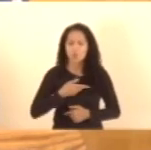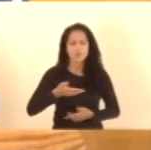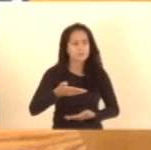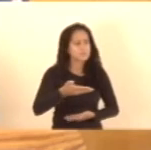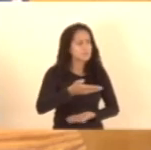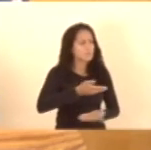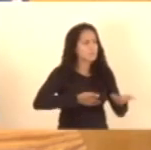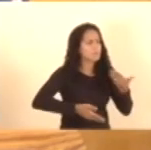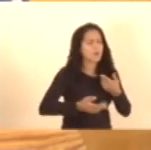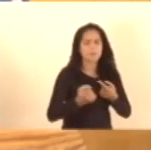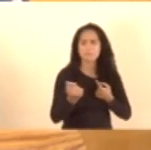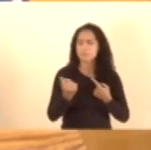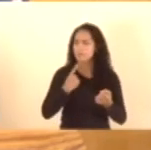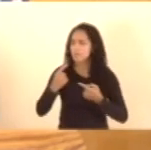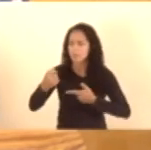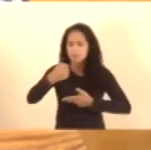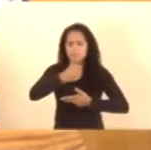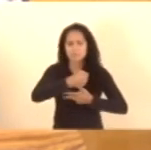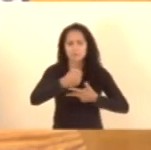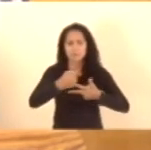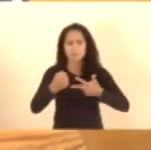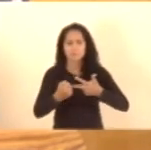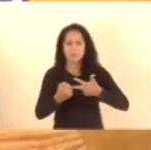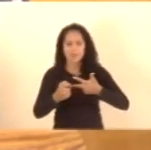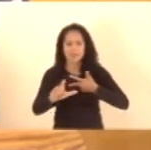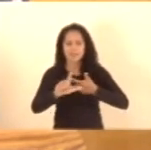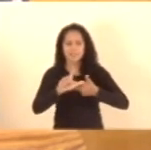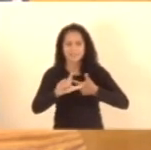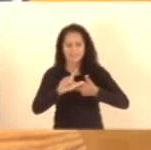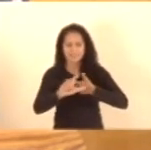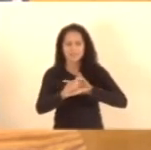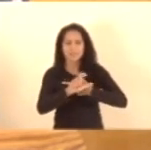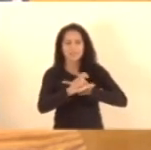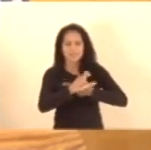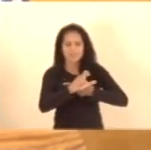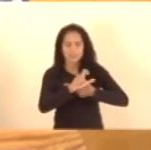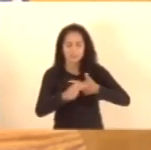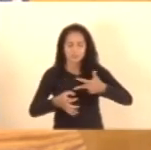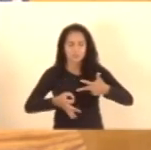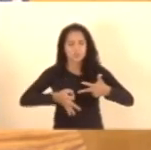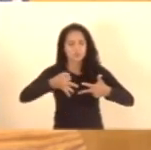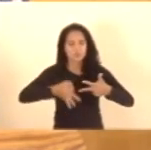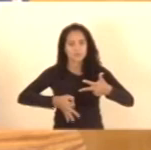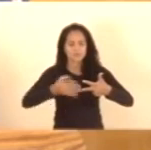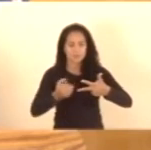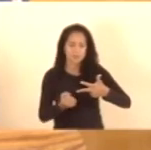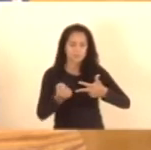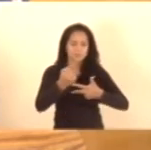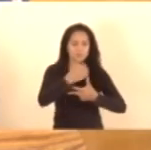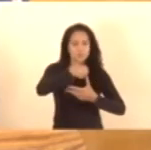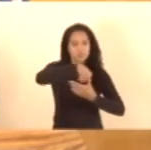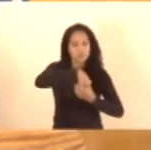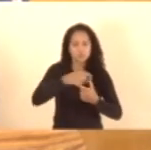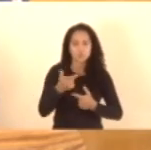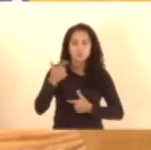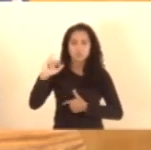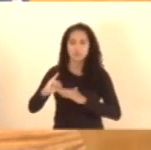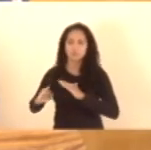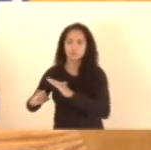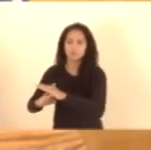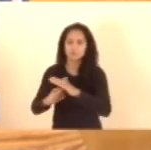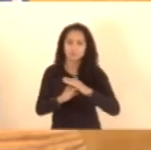que reinam entre os poderes legislativo, executivo, judiciário e demais instituições que